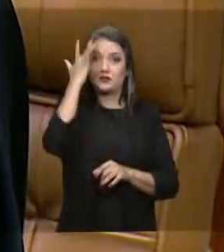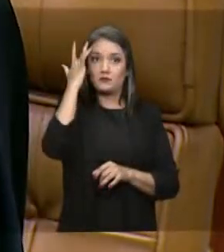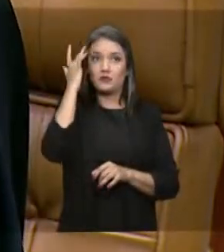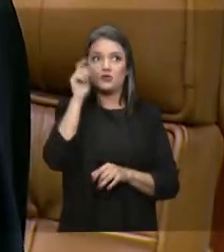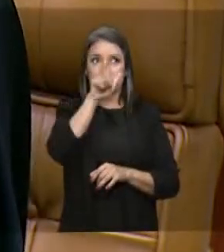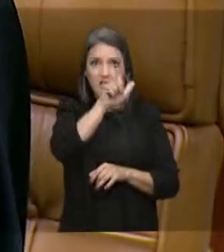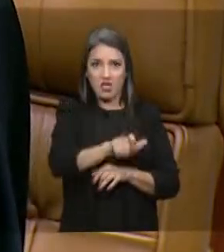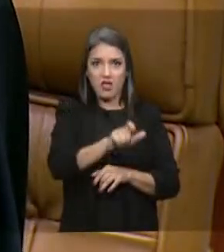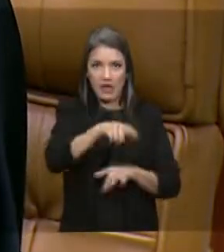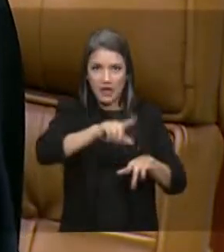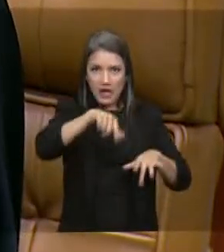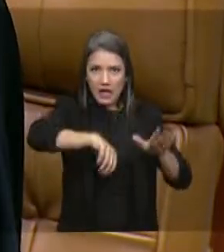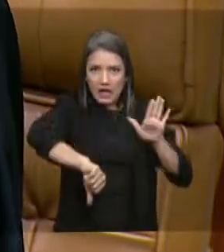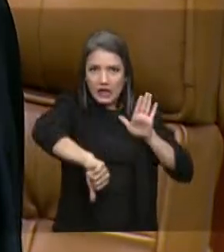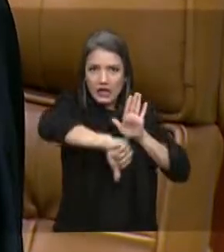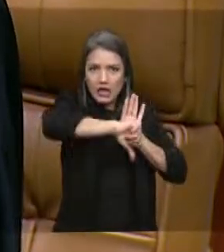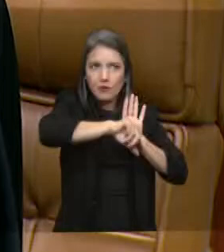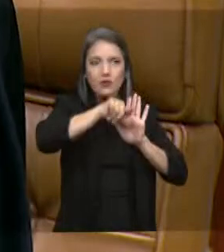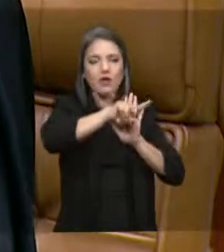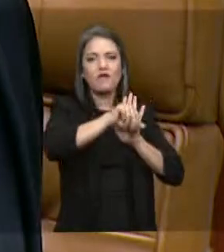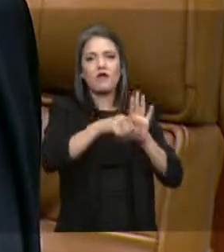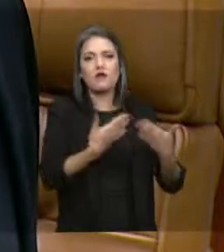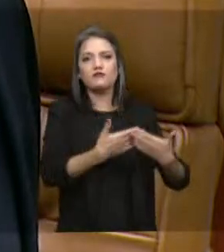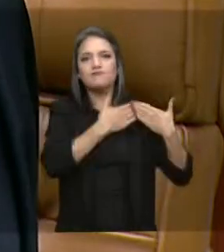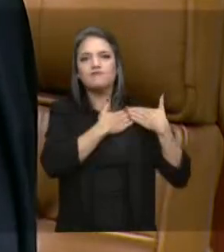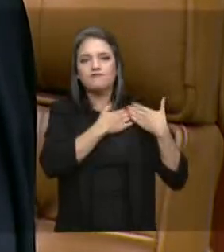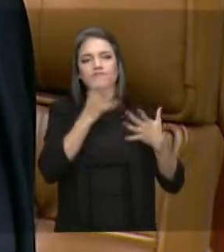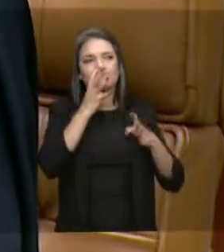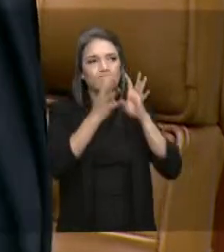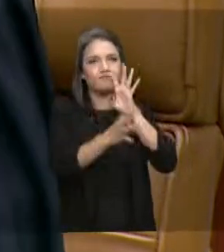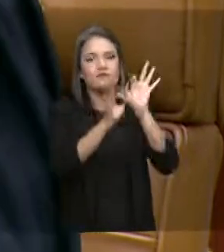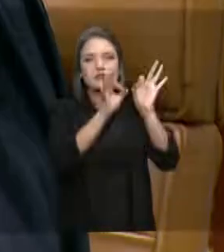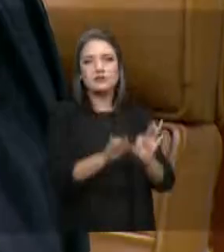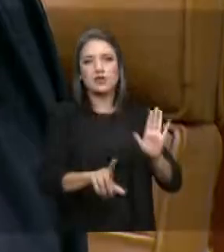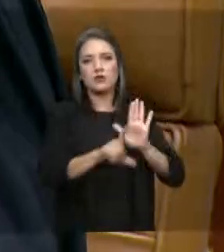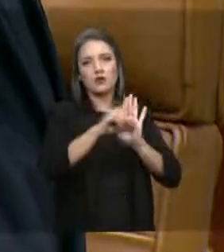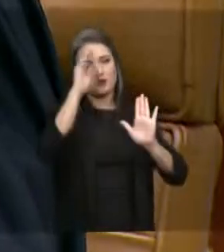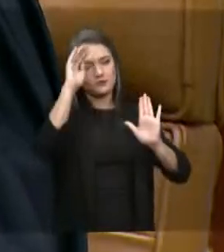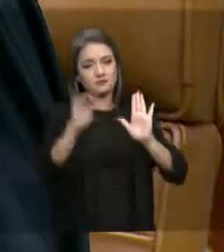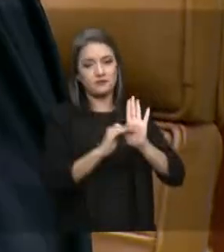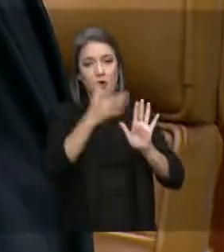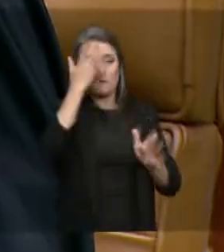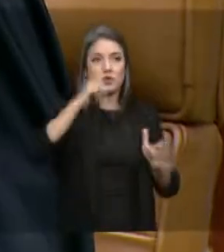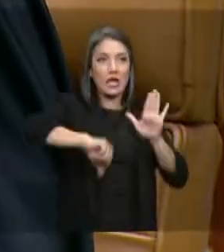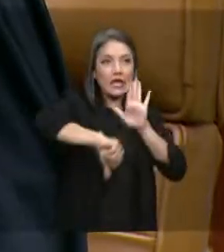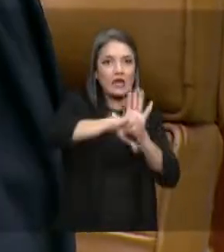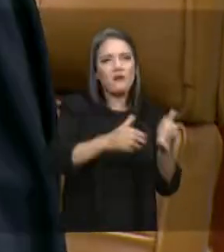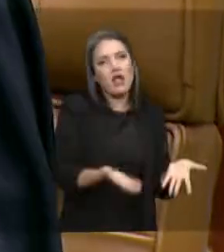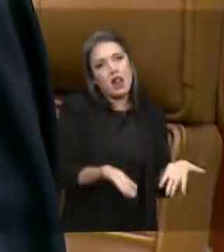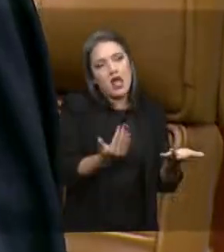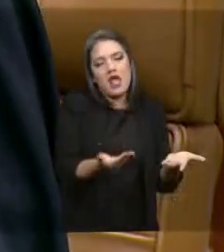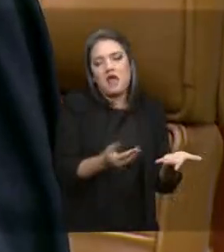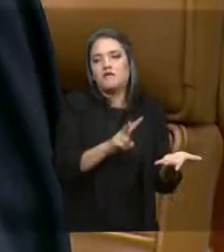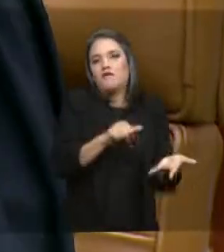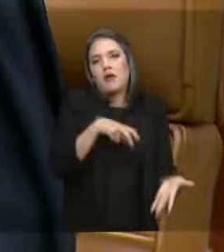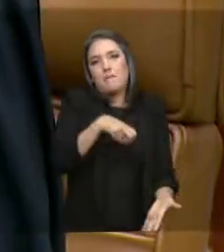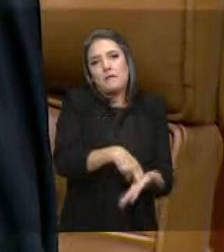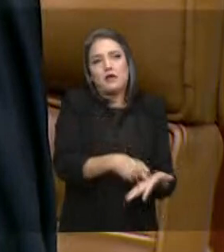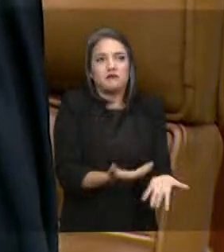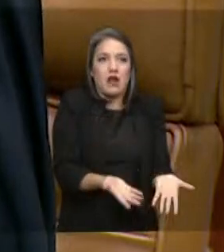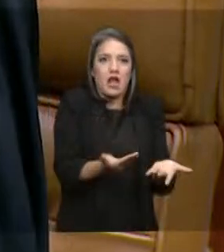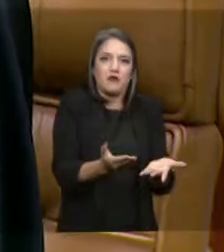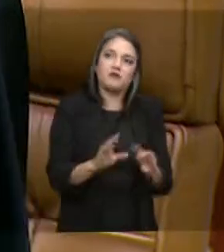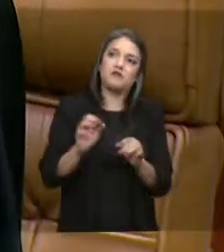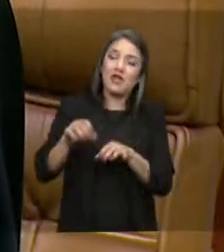praticaram crimes sejam responsabilizados nos termos da Lei quem praticou um crime mas leve terá absorção mais